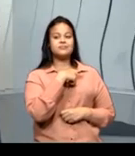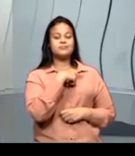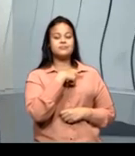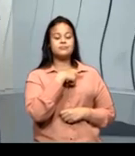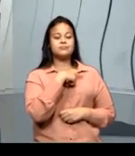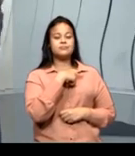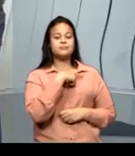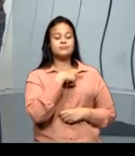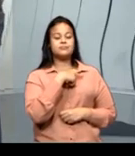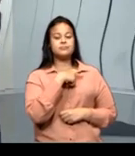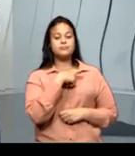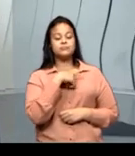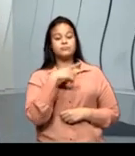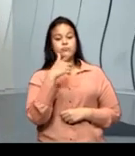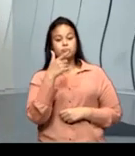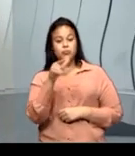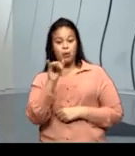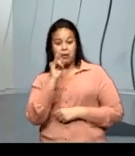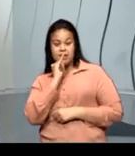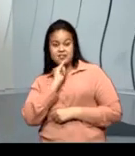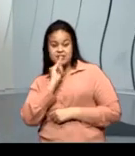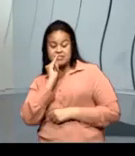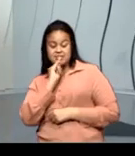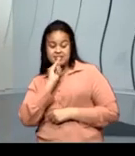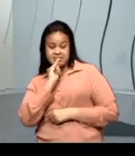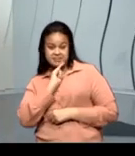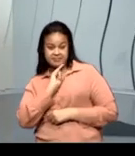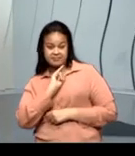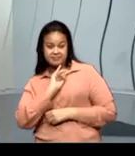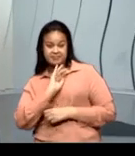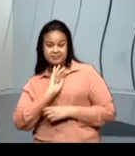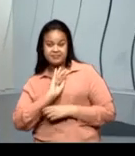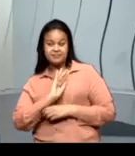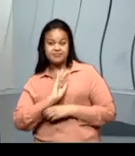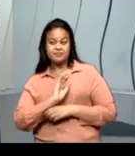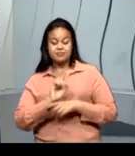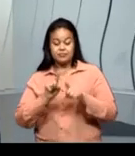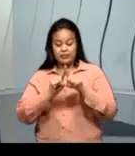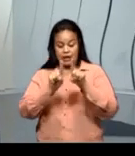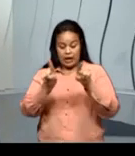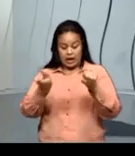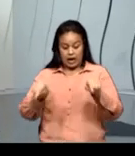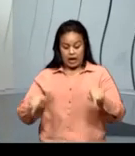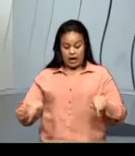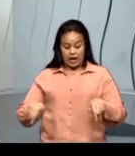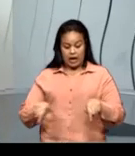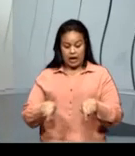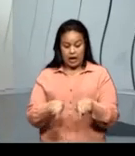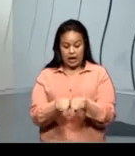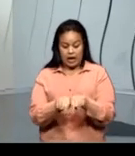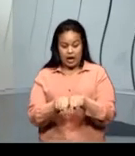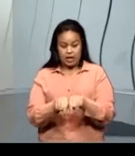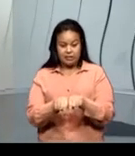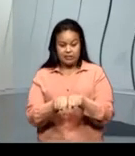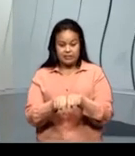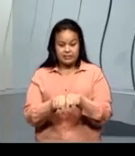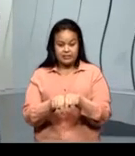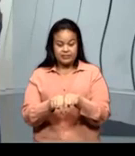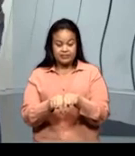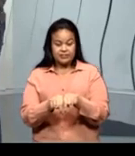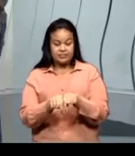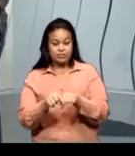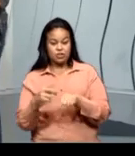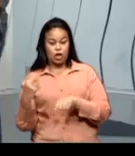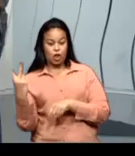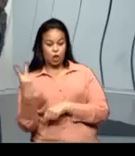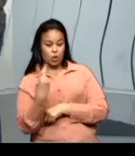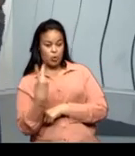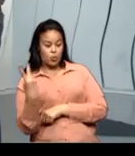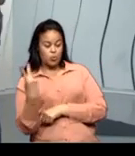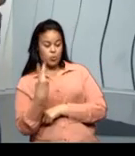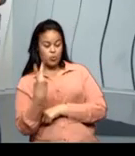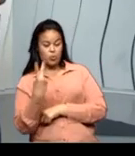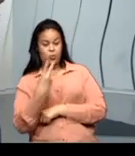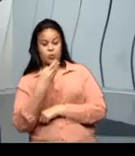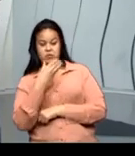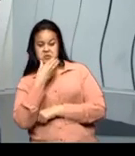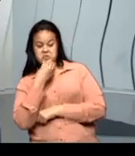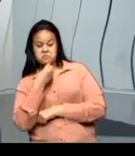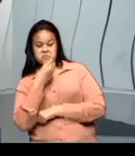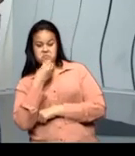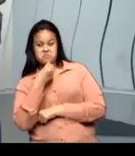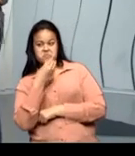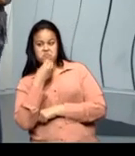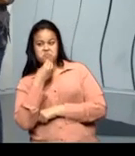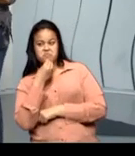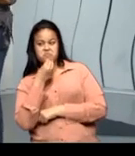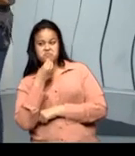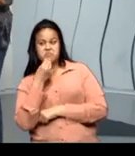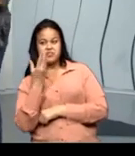numa outra situação onde aquela caixa está sendo empurrada pelos 2 meninos, por exemplo, aqui seria